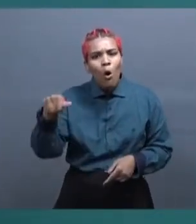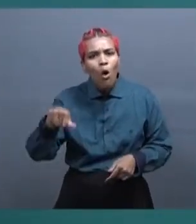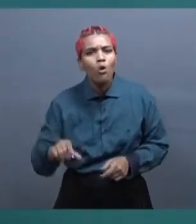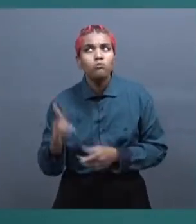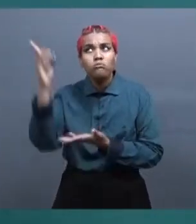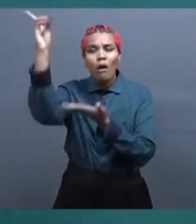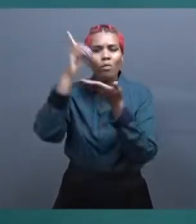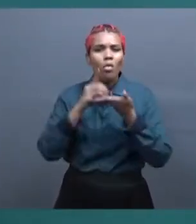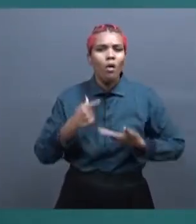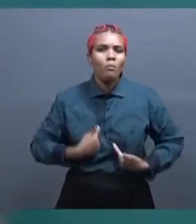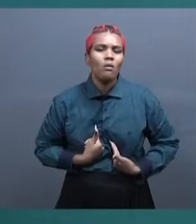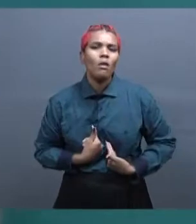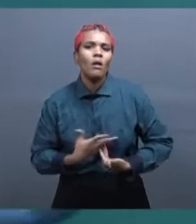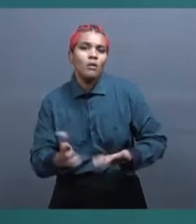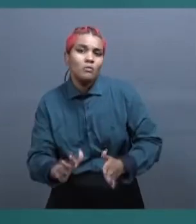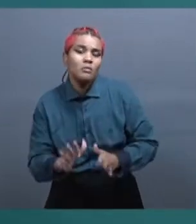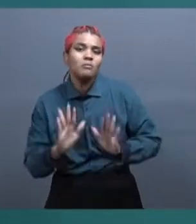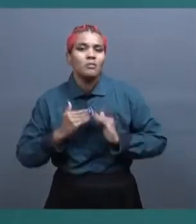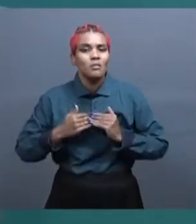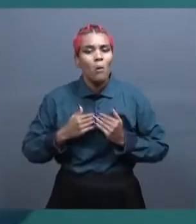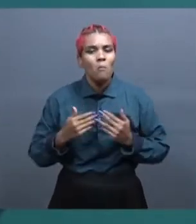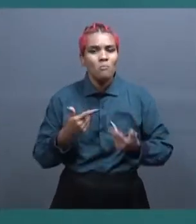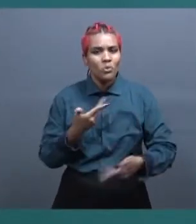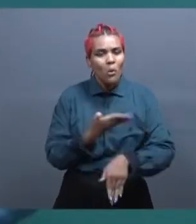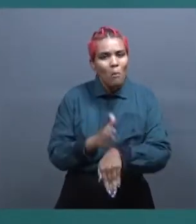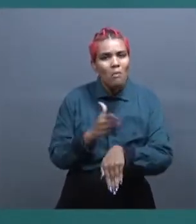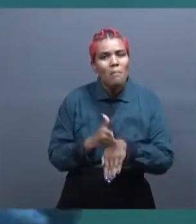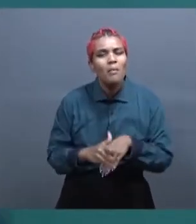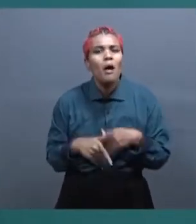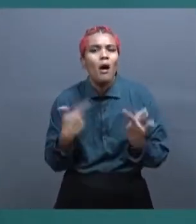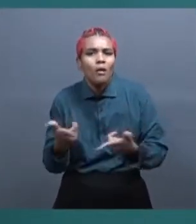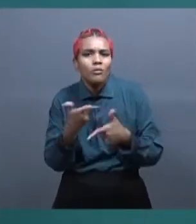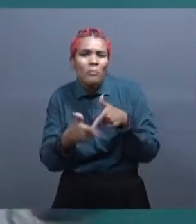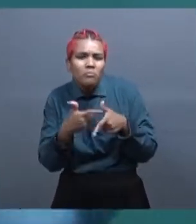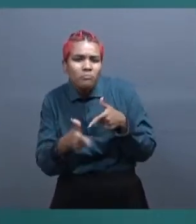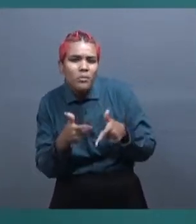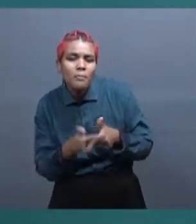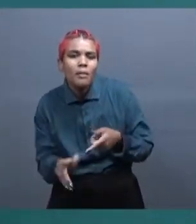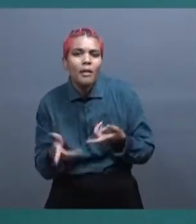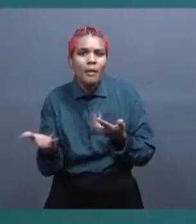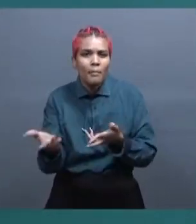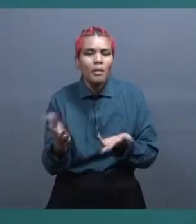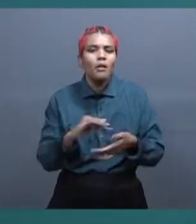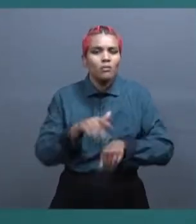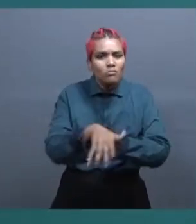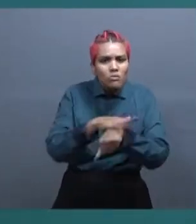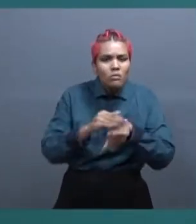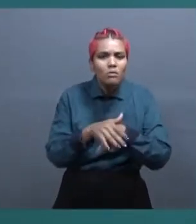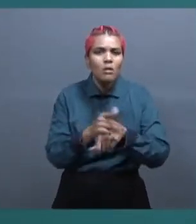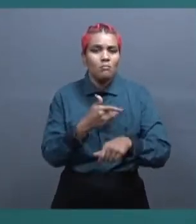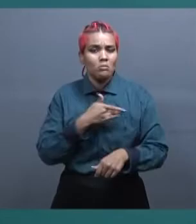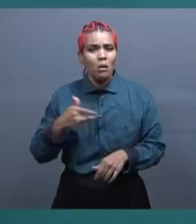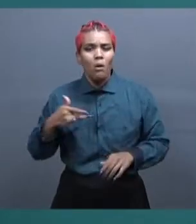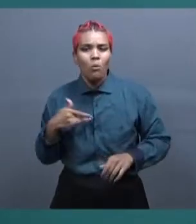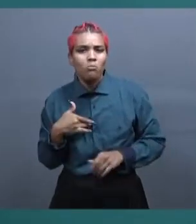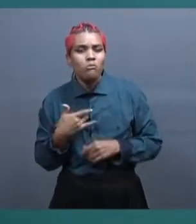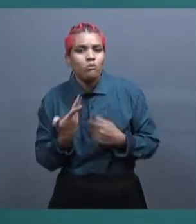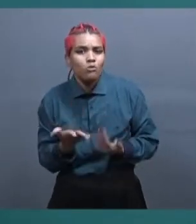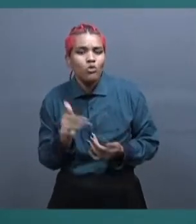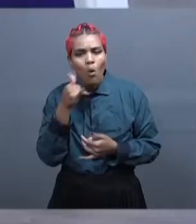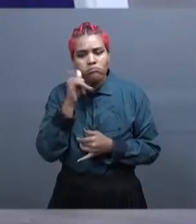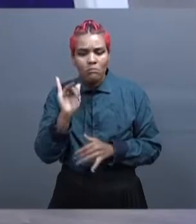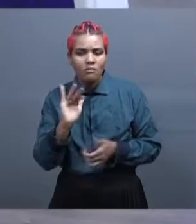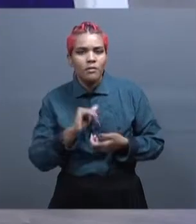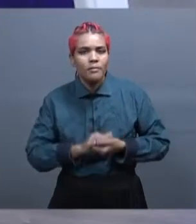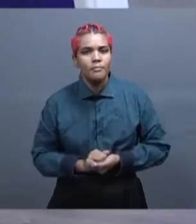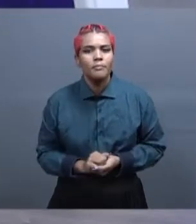que tiveram esse tipo de de trade de problemas né seja de saúde ou também seja com a prevenção